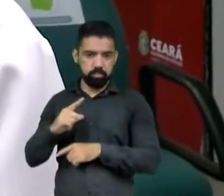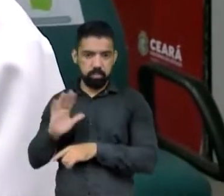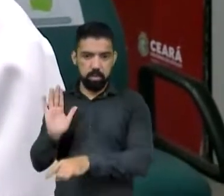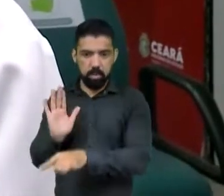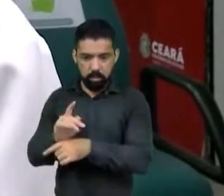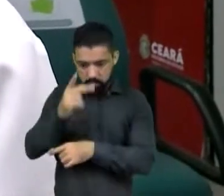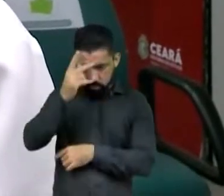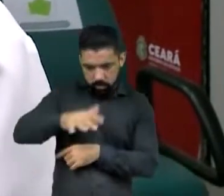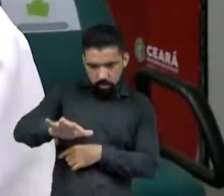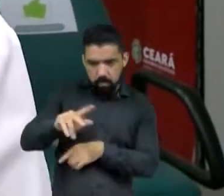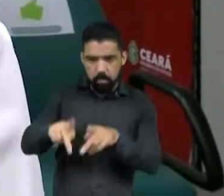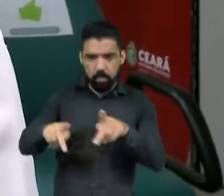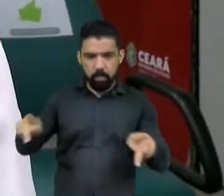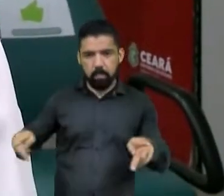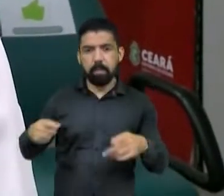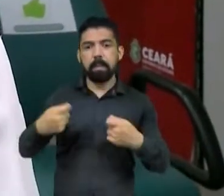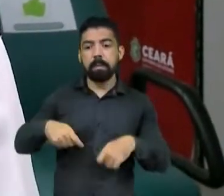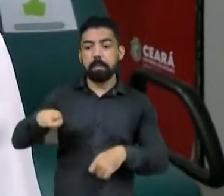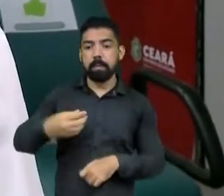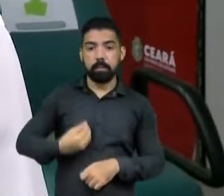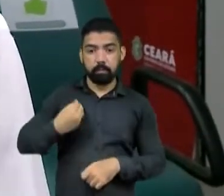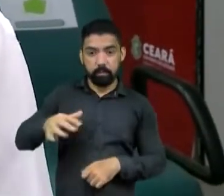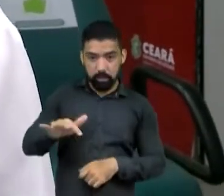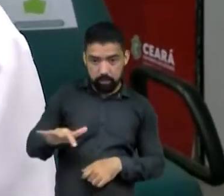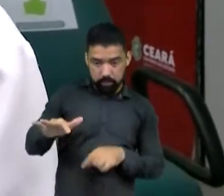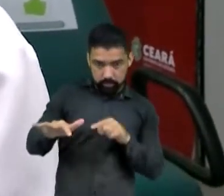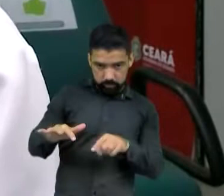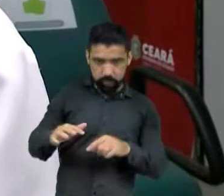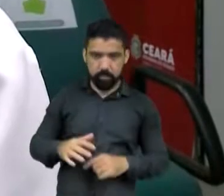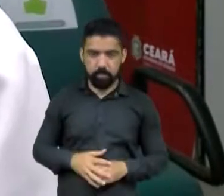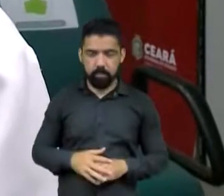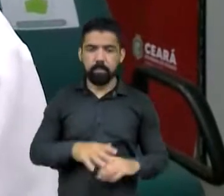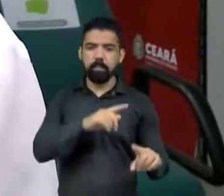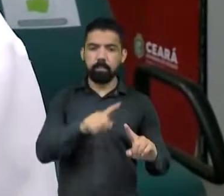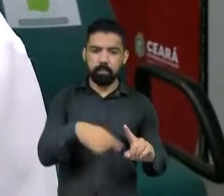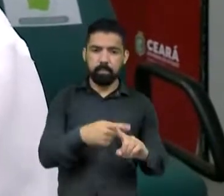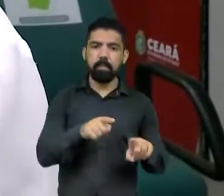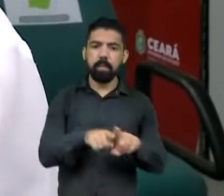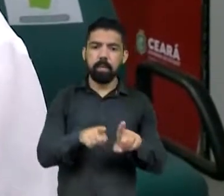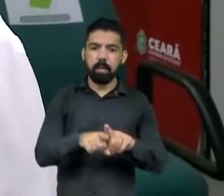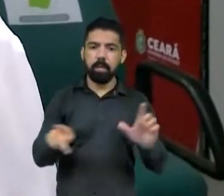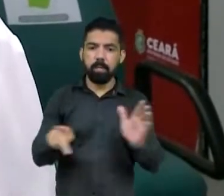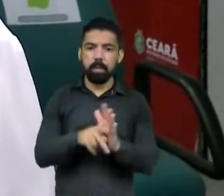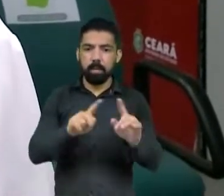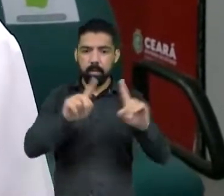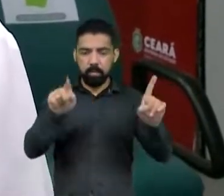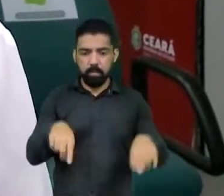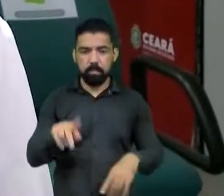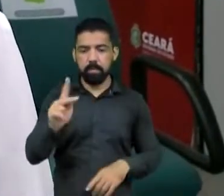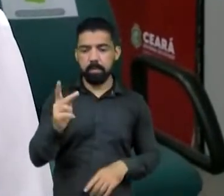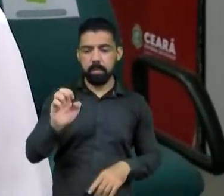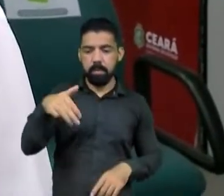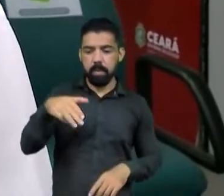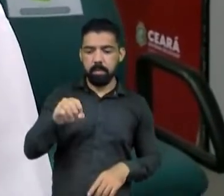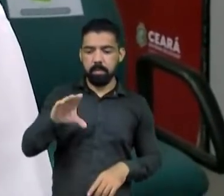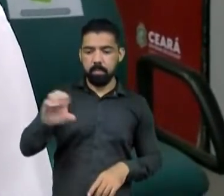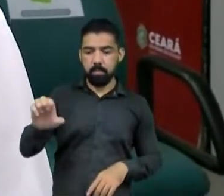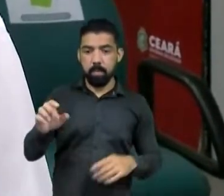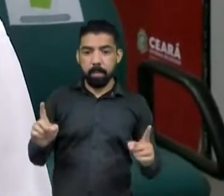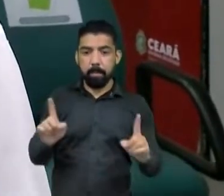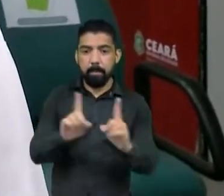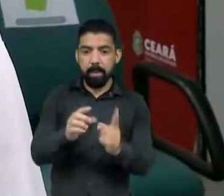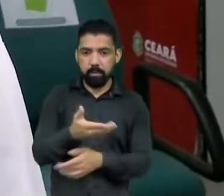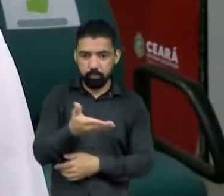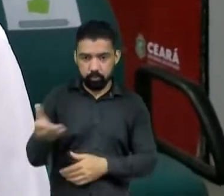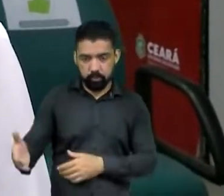da população que mora naquela região e também faz parte do projeto Hemosse Perto de Você, onde a gente leva